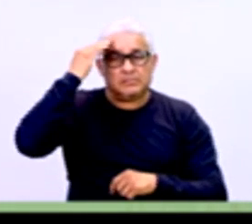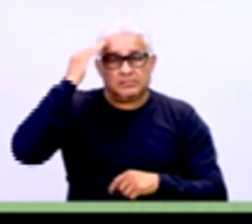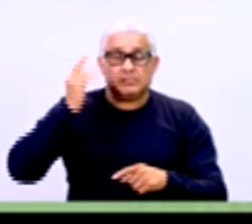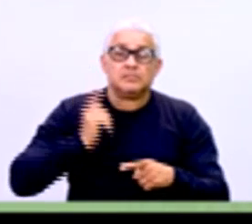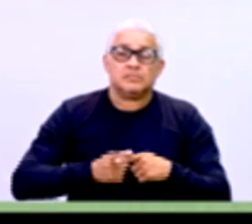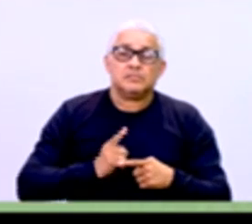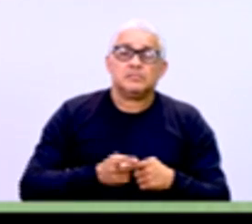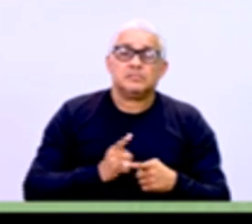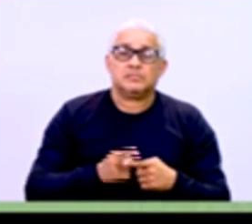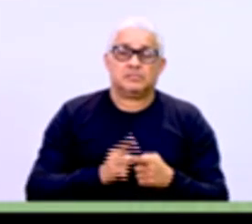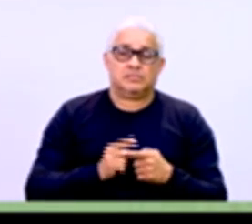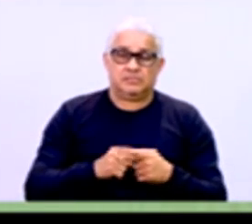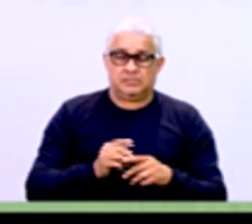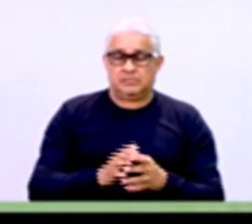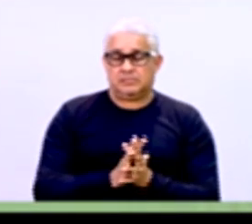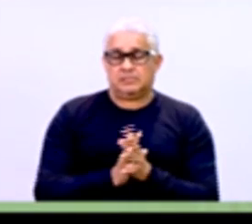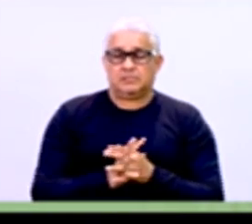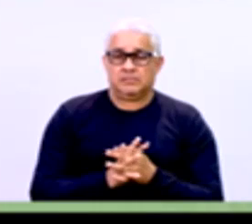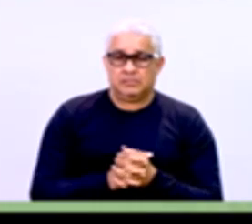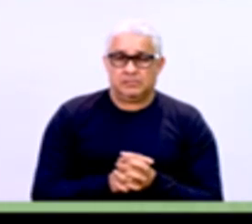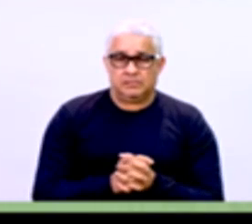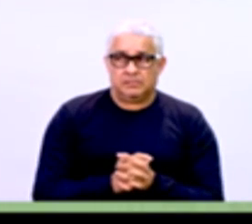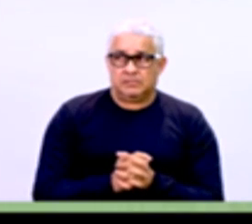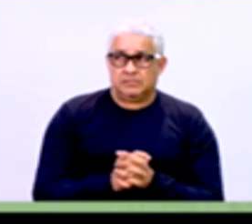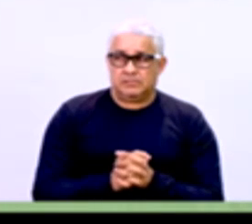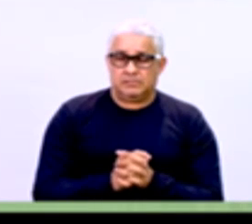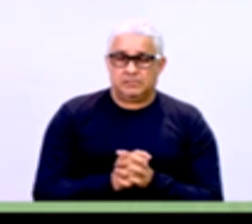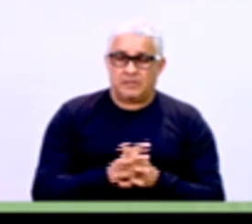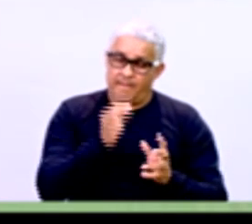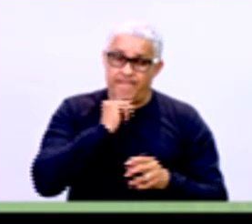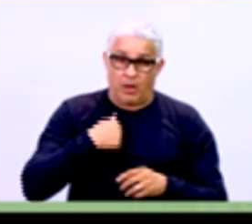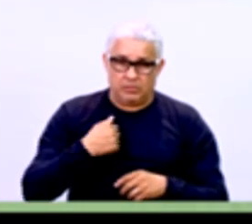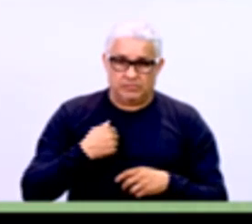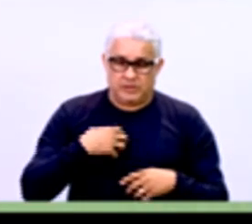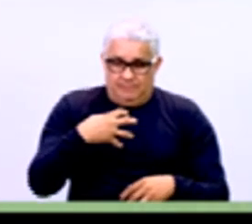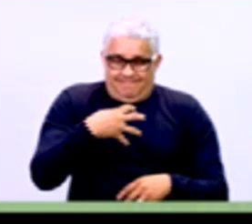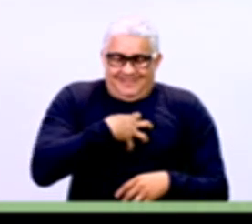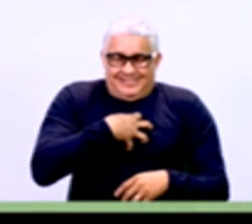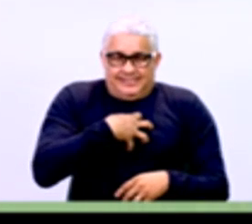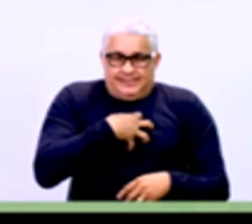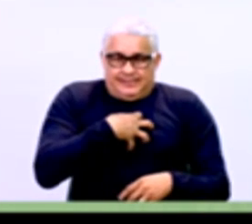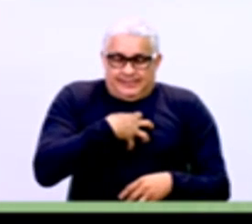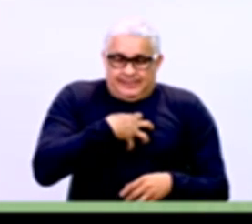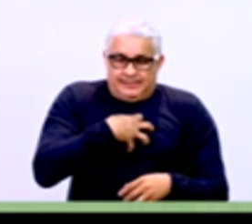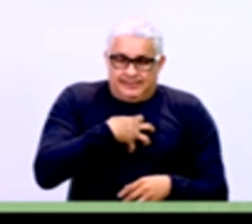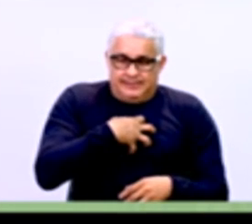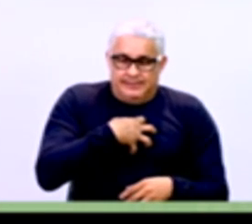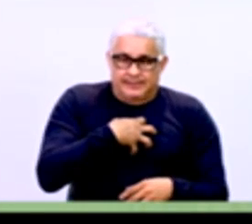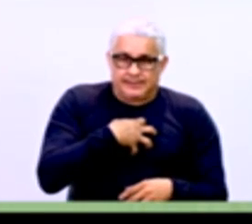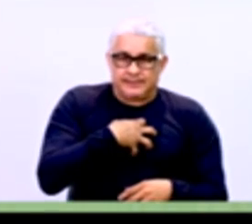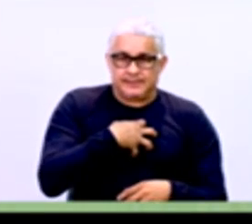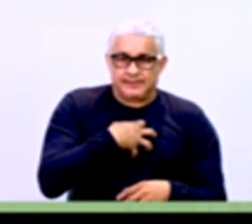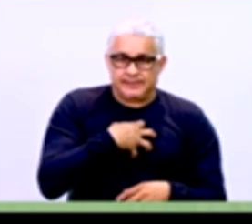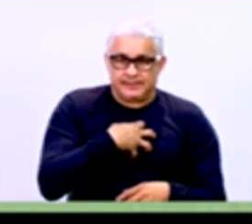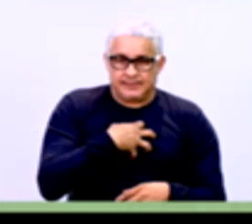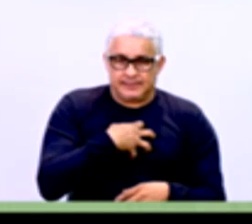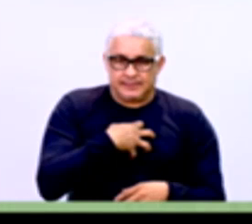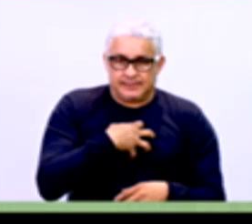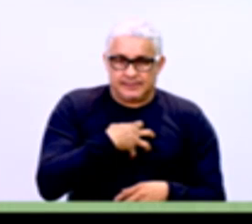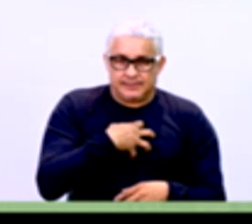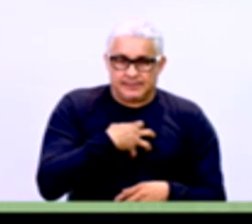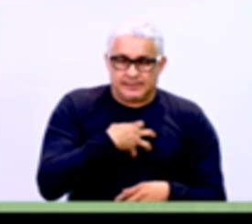professora? Porque a partir do momento que eu me vejo numa situação em que o